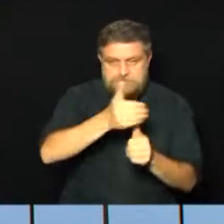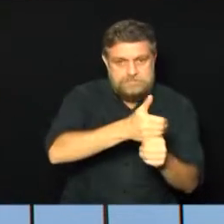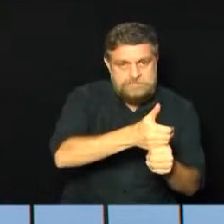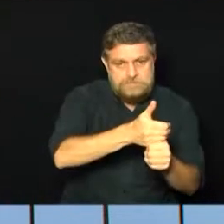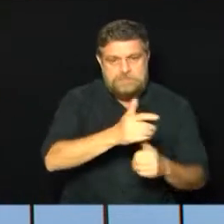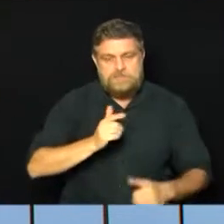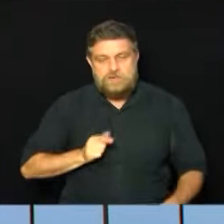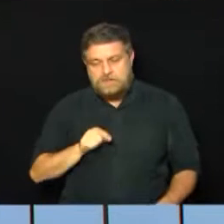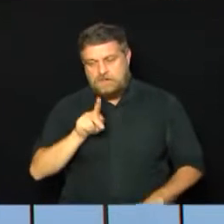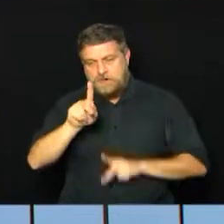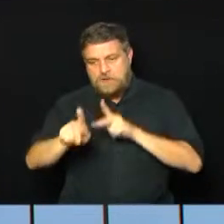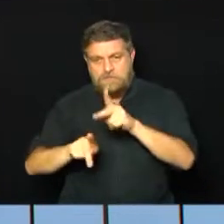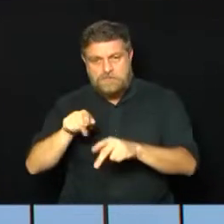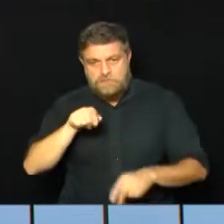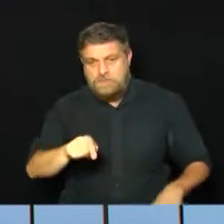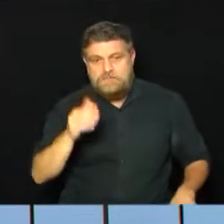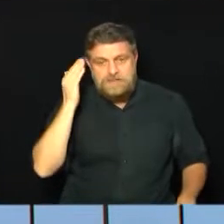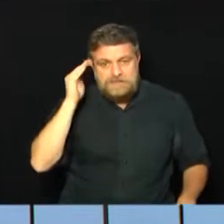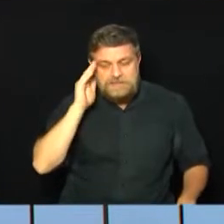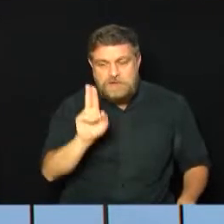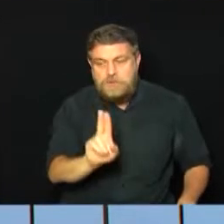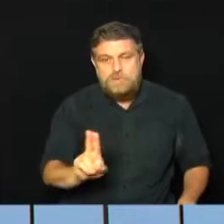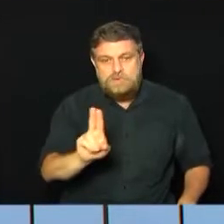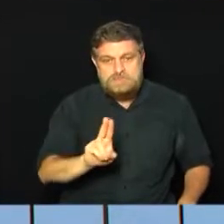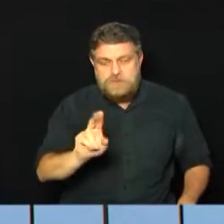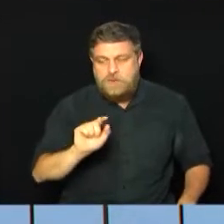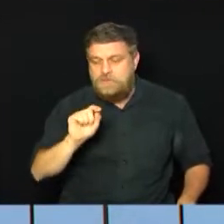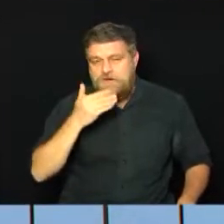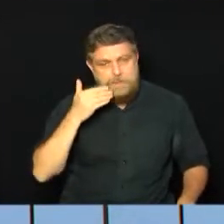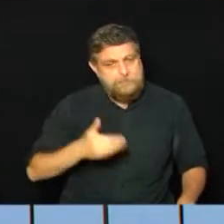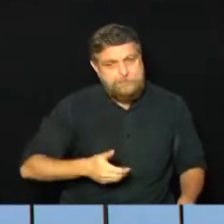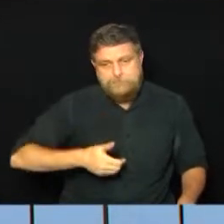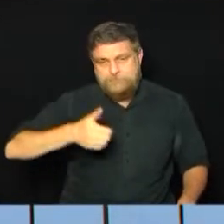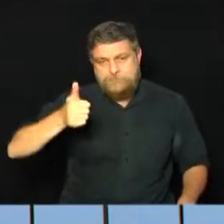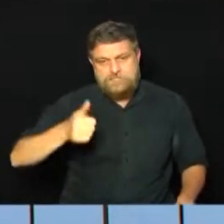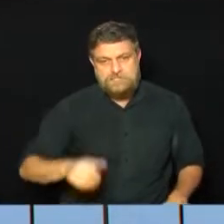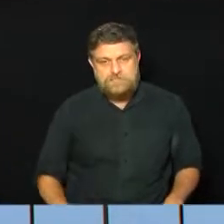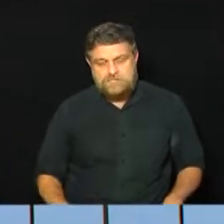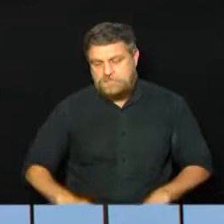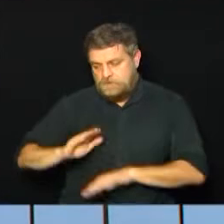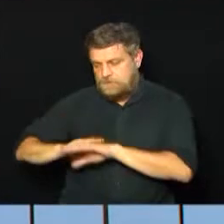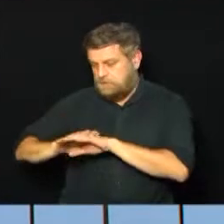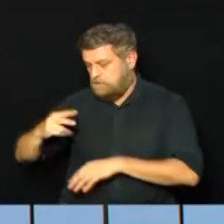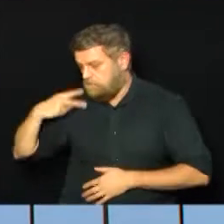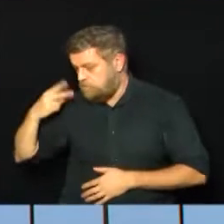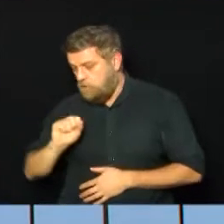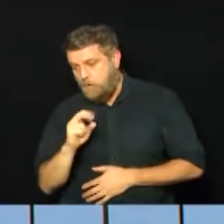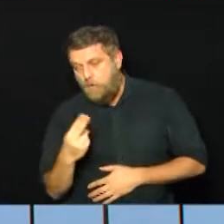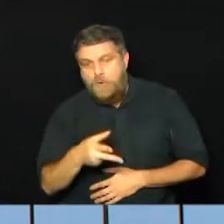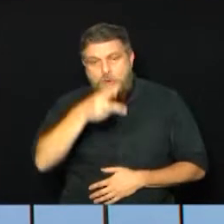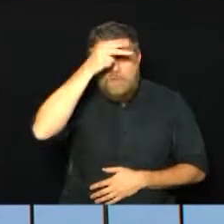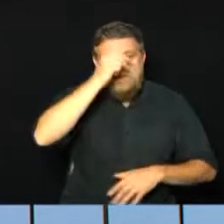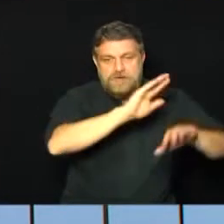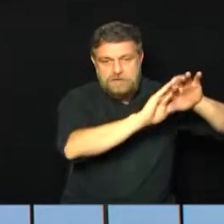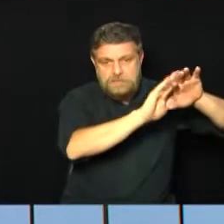funciona para o cidadão poder usufruir do que é melhor para ele, seja de competência legislativa ou executiva.